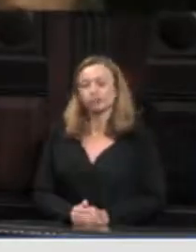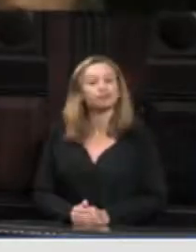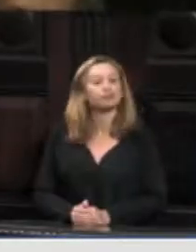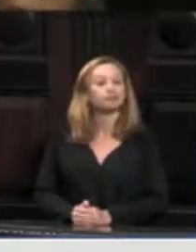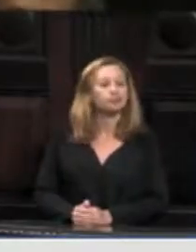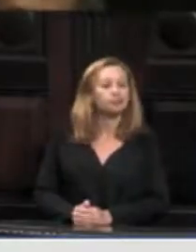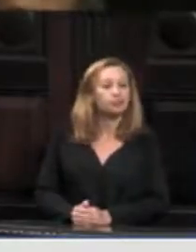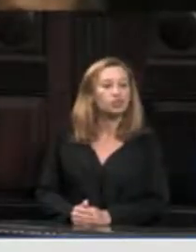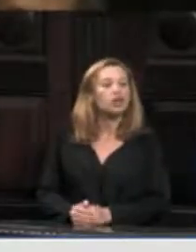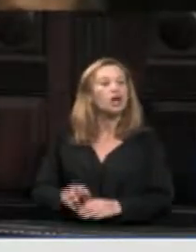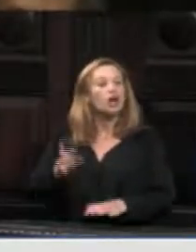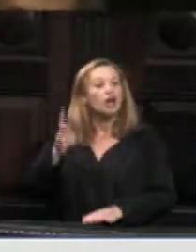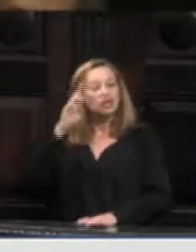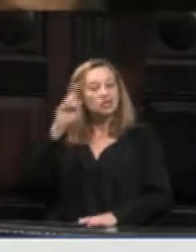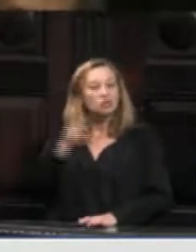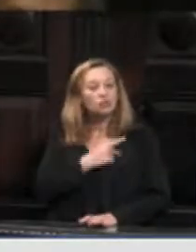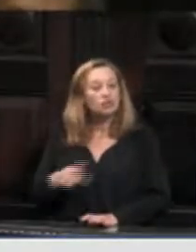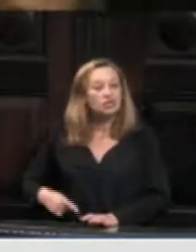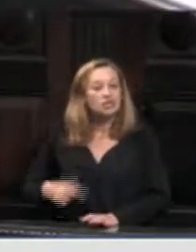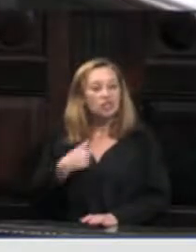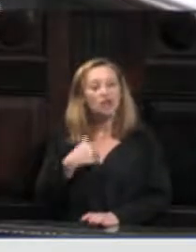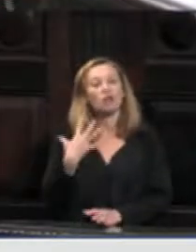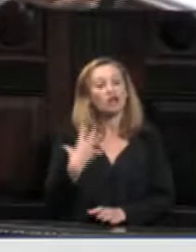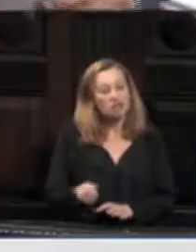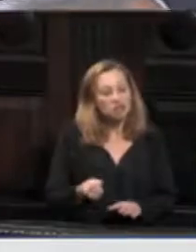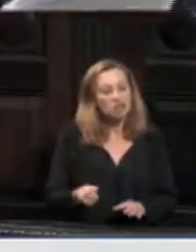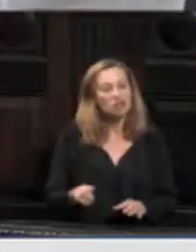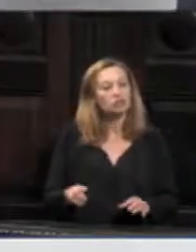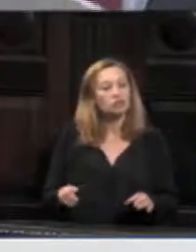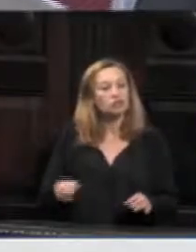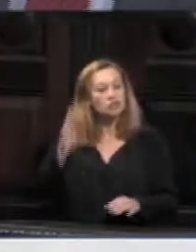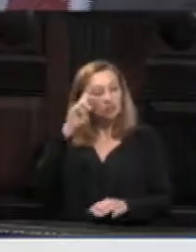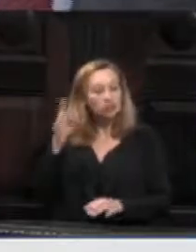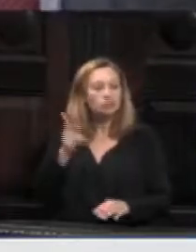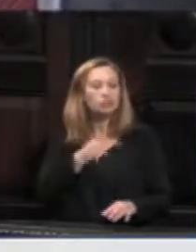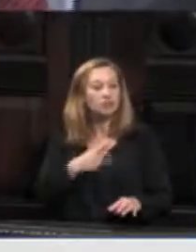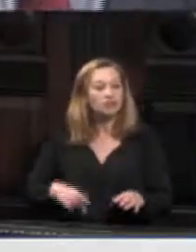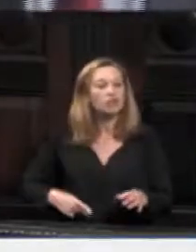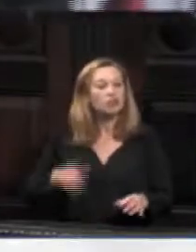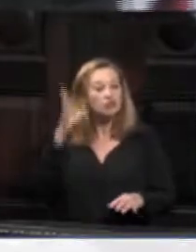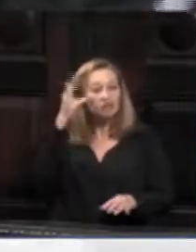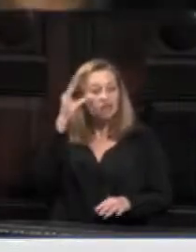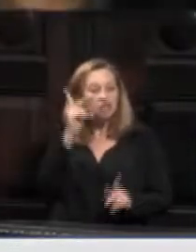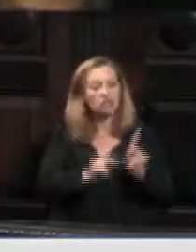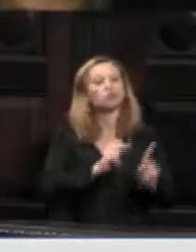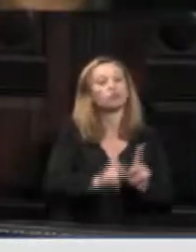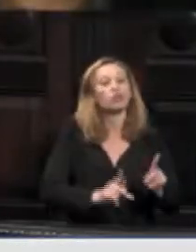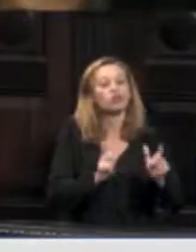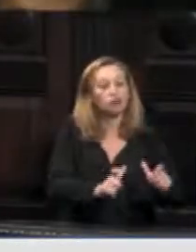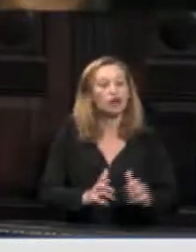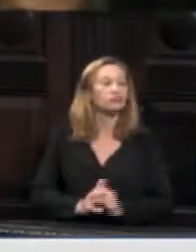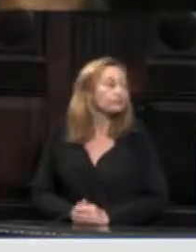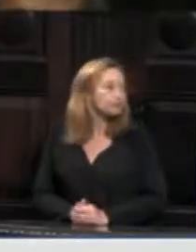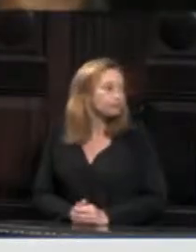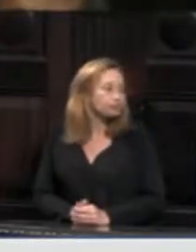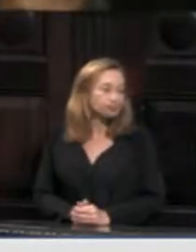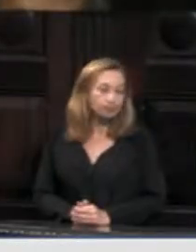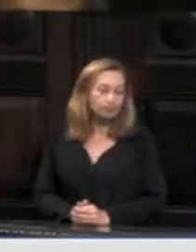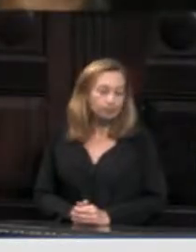acordo, senhor presidente. Ok. A gente concorda para defender os interesses também locais. Então nós vamos